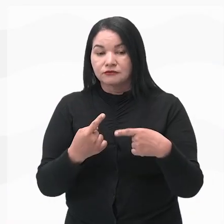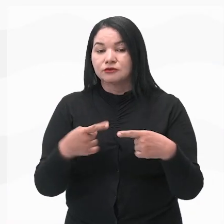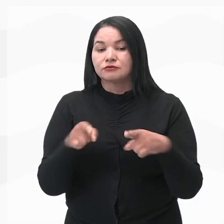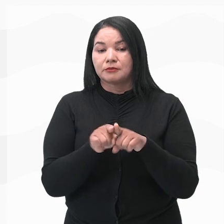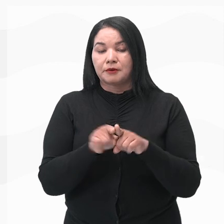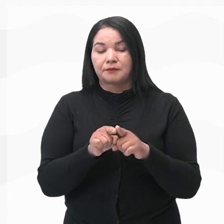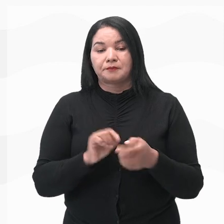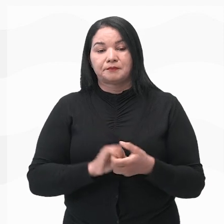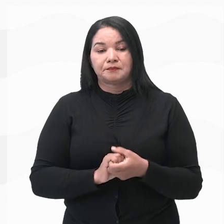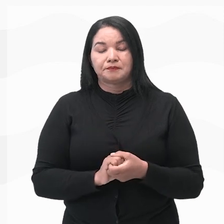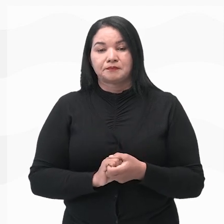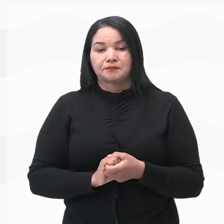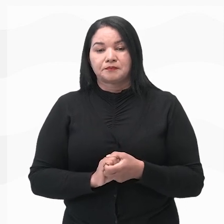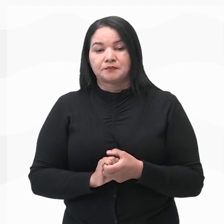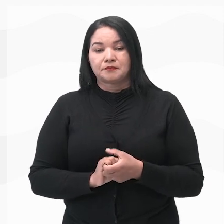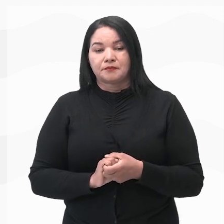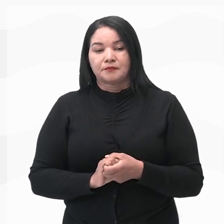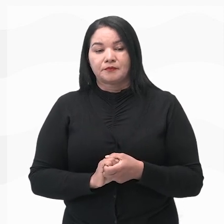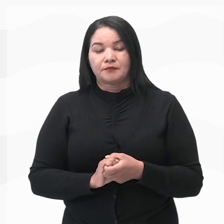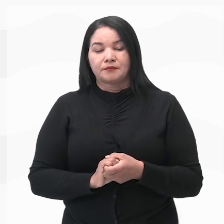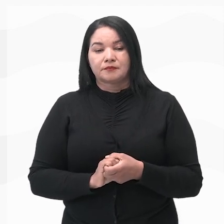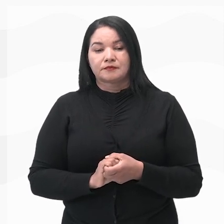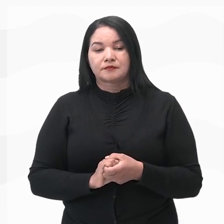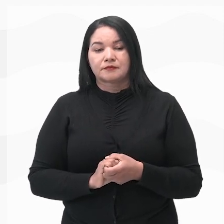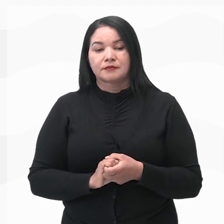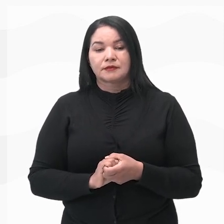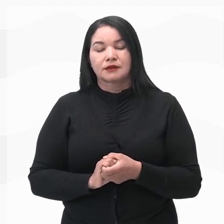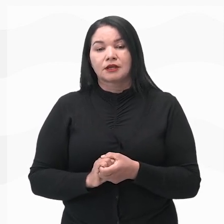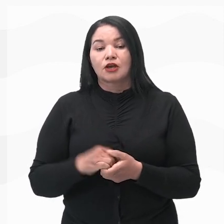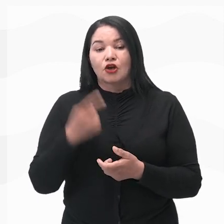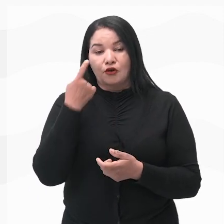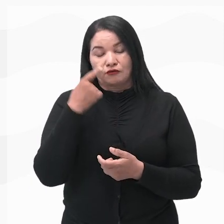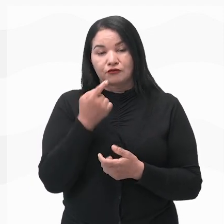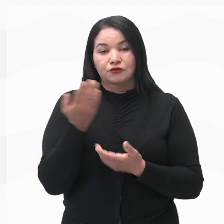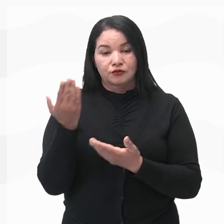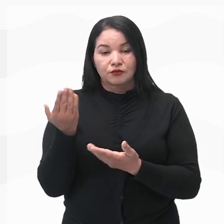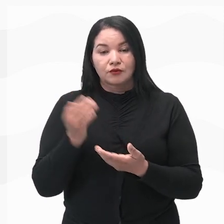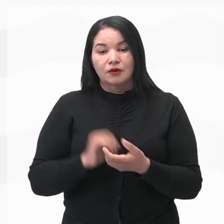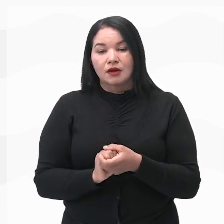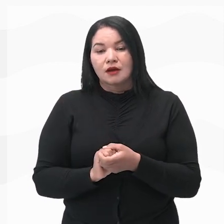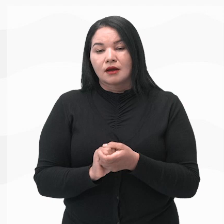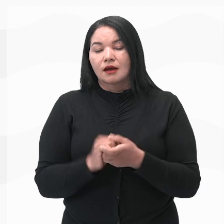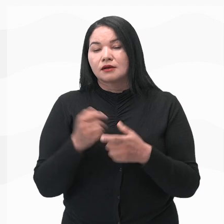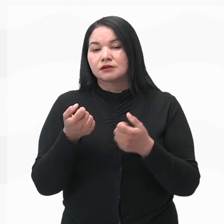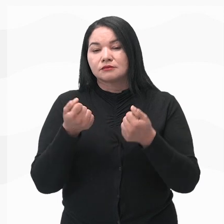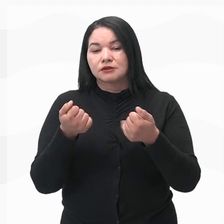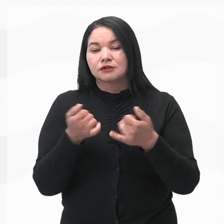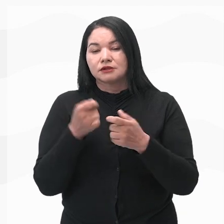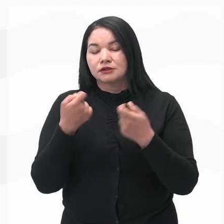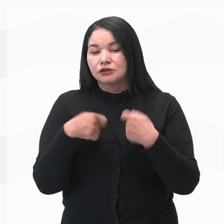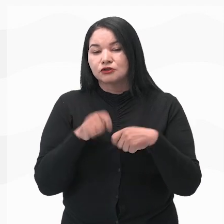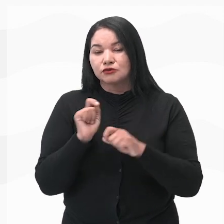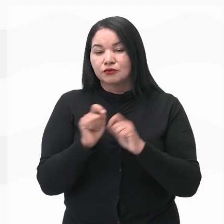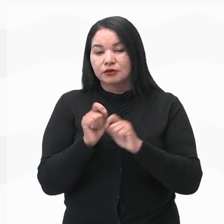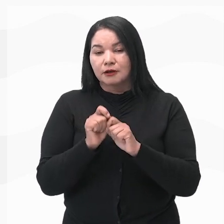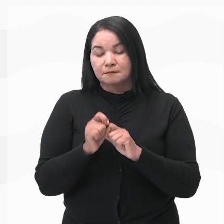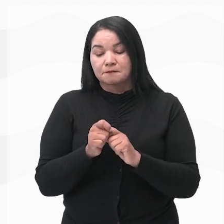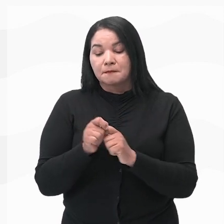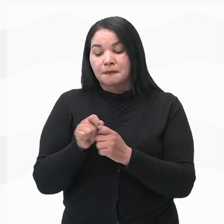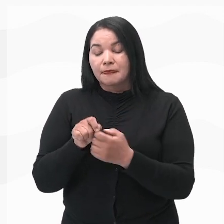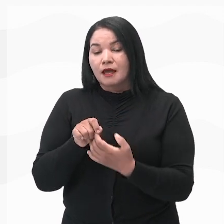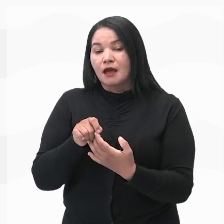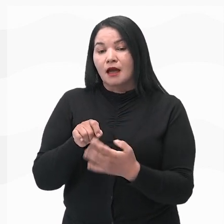soluções. A implementação eficaz, né? Então, ampliar a